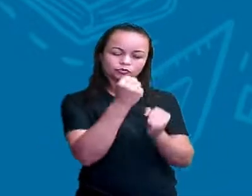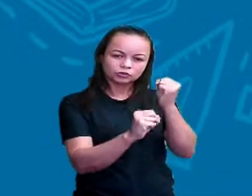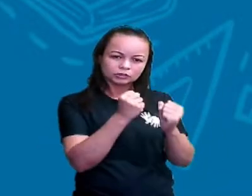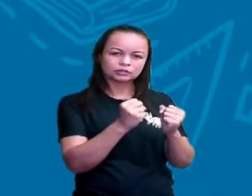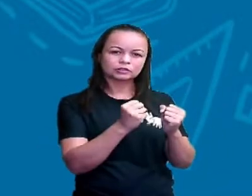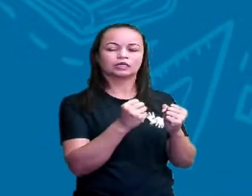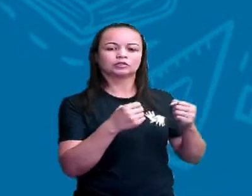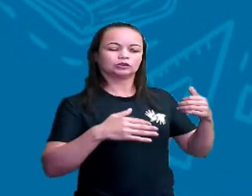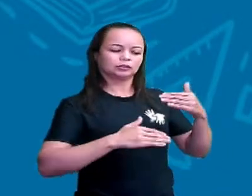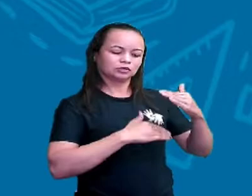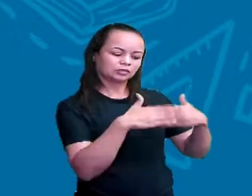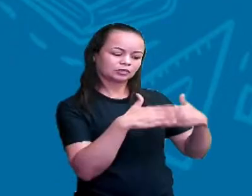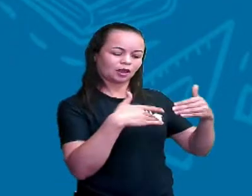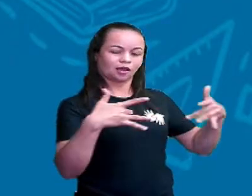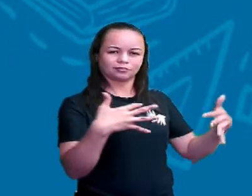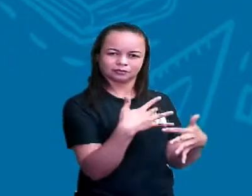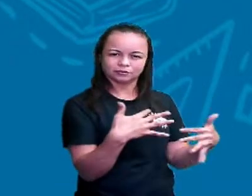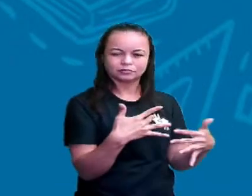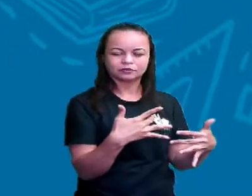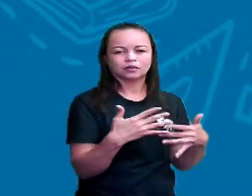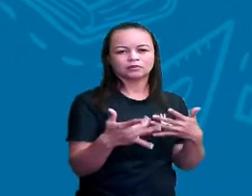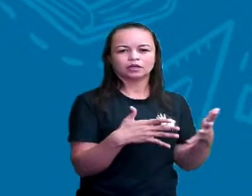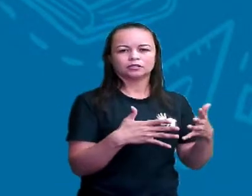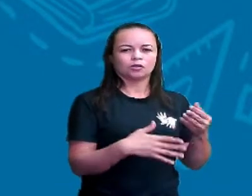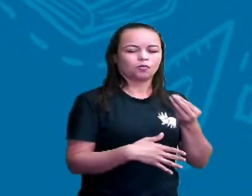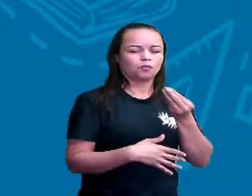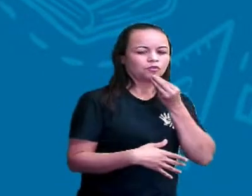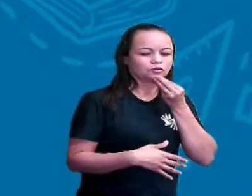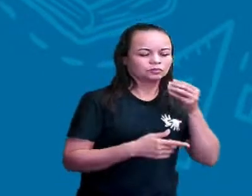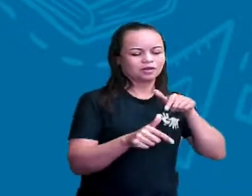desenvolvimento das cidades, mais oportunidades de trabalho,